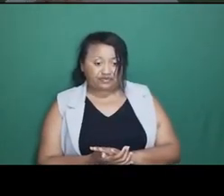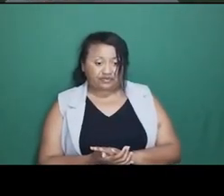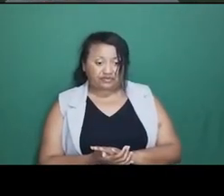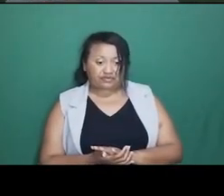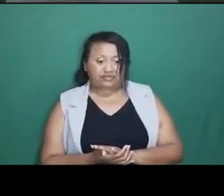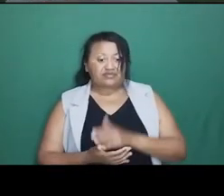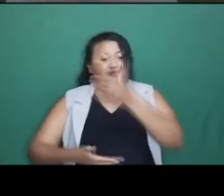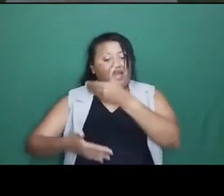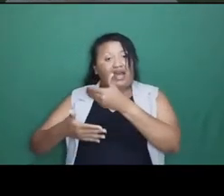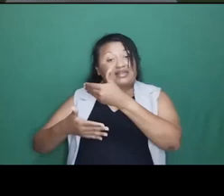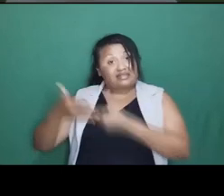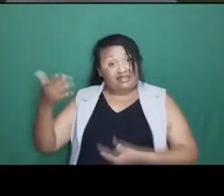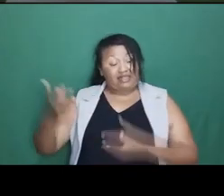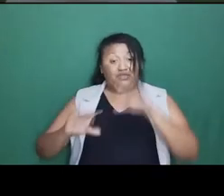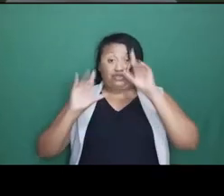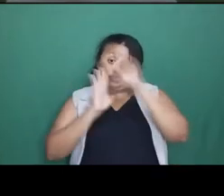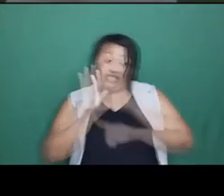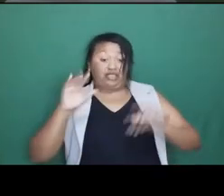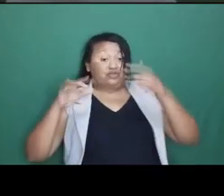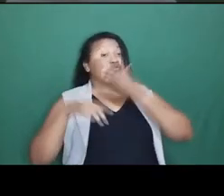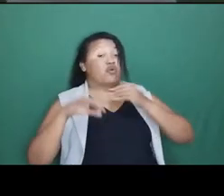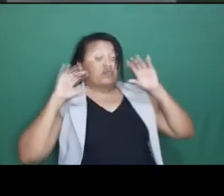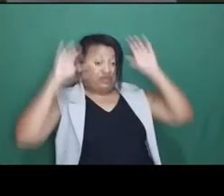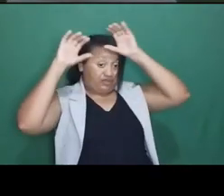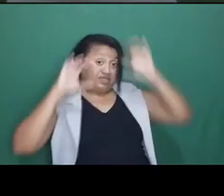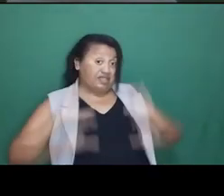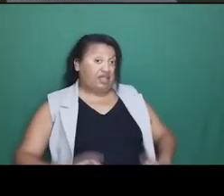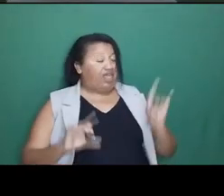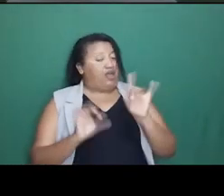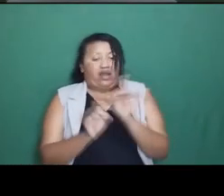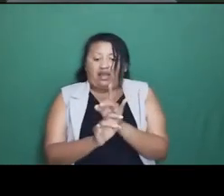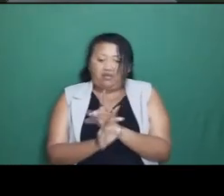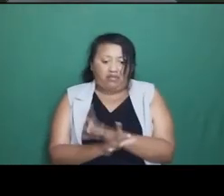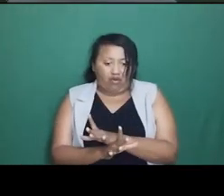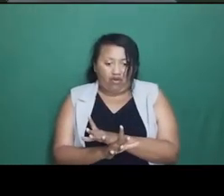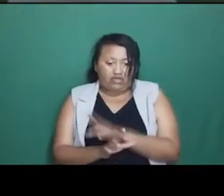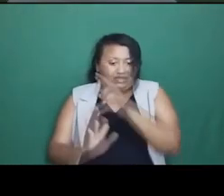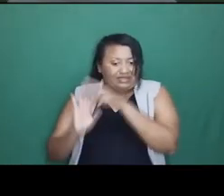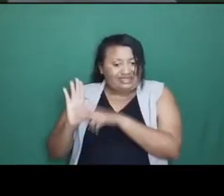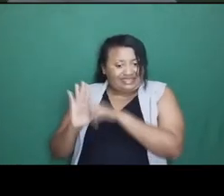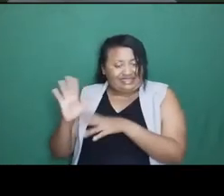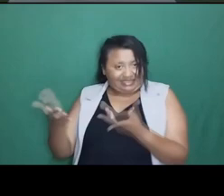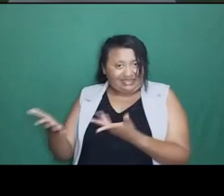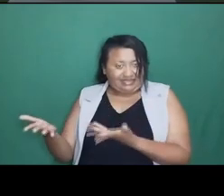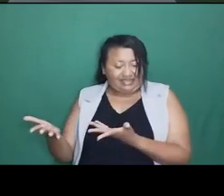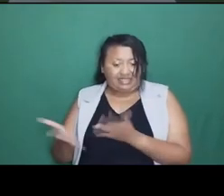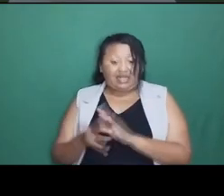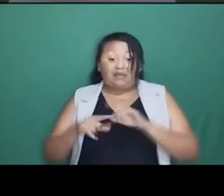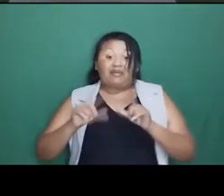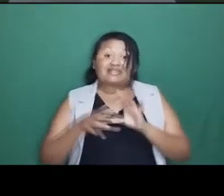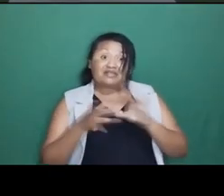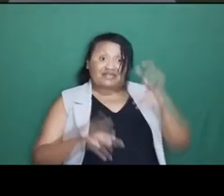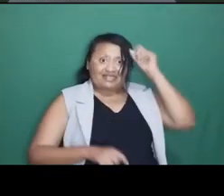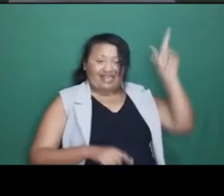Declaração dos Direitos do Homem do cidadão não colocou um fim no Antigo Regime mas essas ideias tudo Universal liberdade